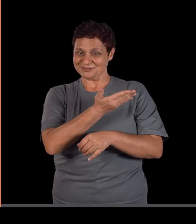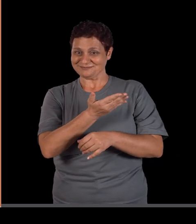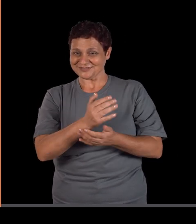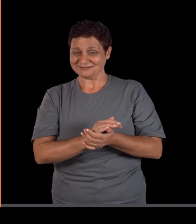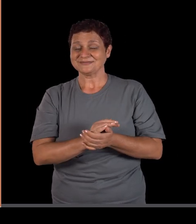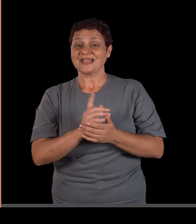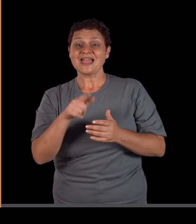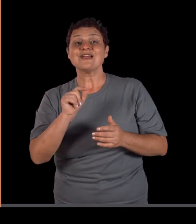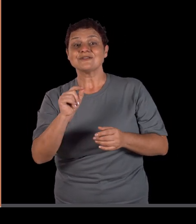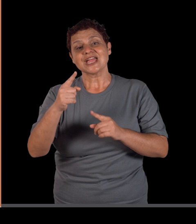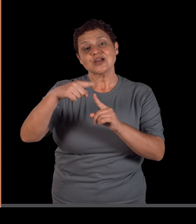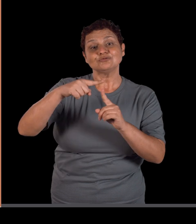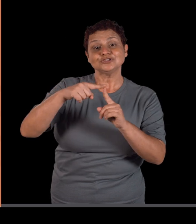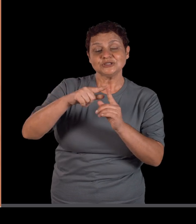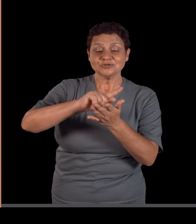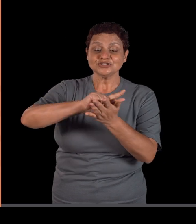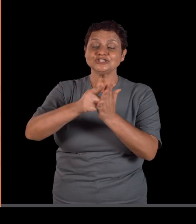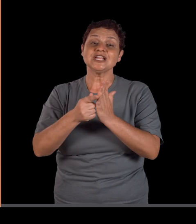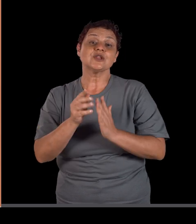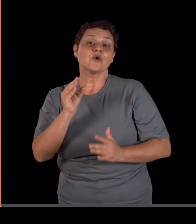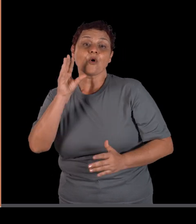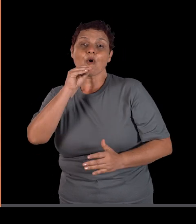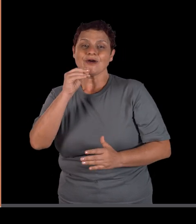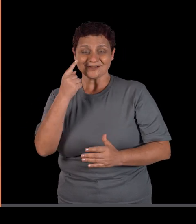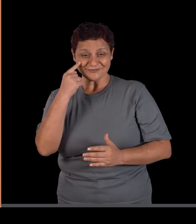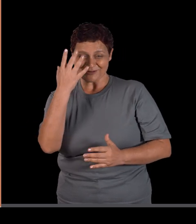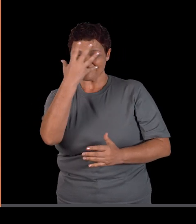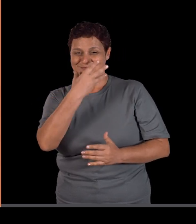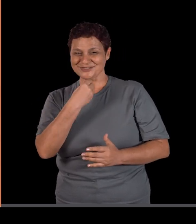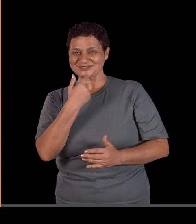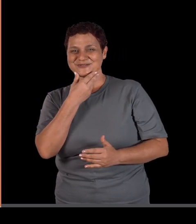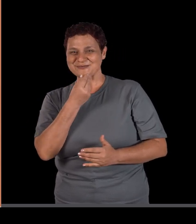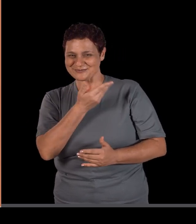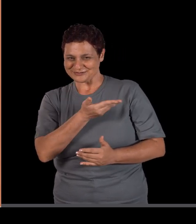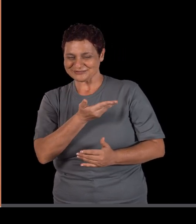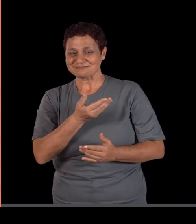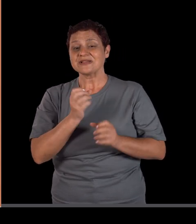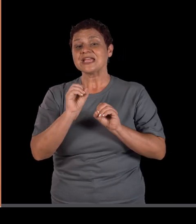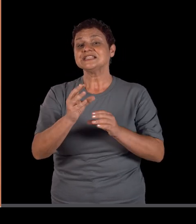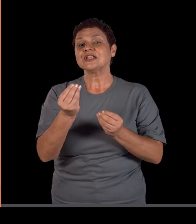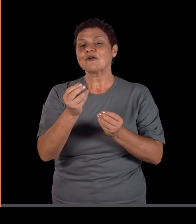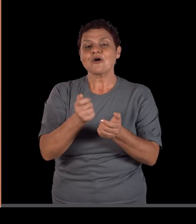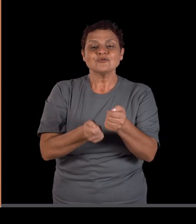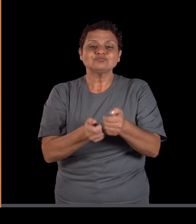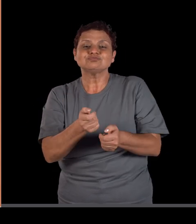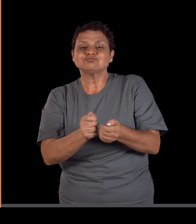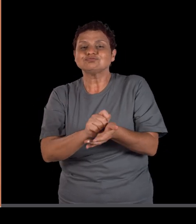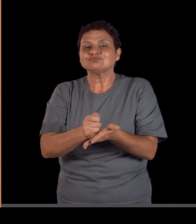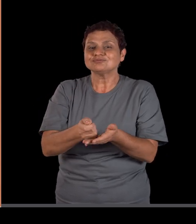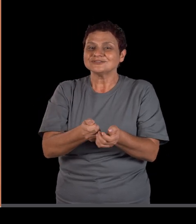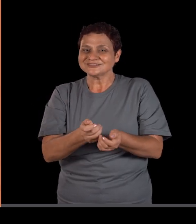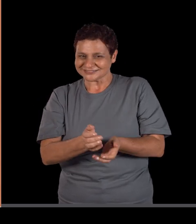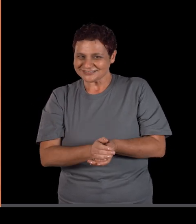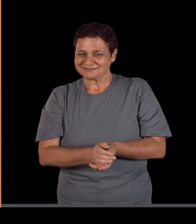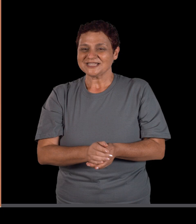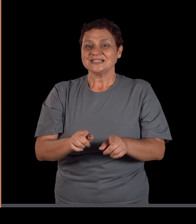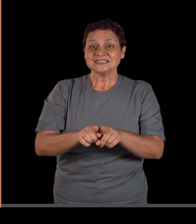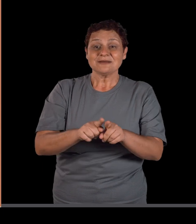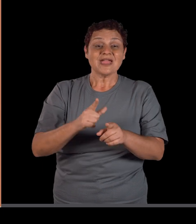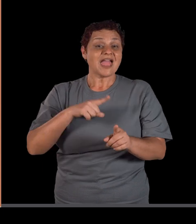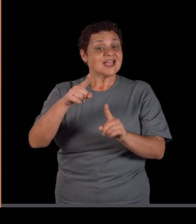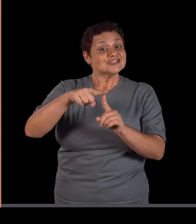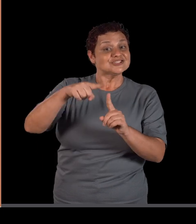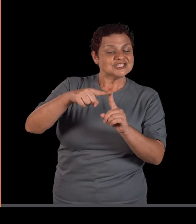né? É um tipo de gênero oral, esse moço bonitinho aí ensina como se joga videogame, então é